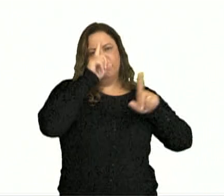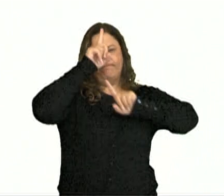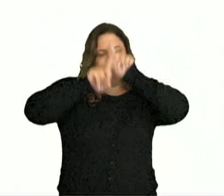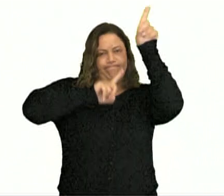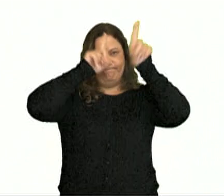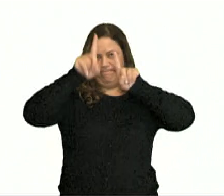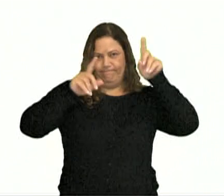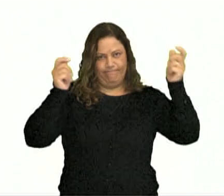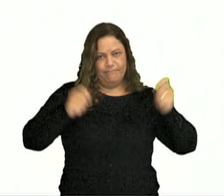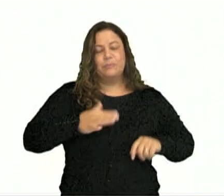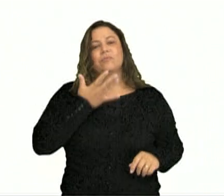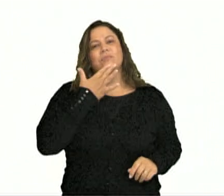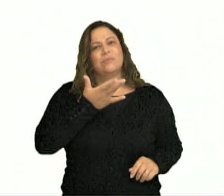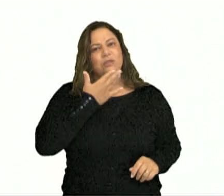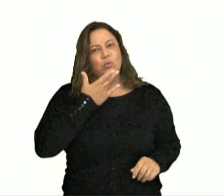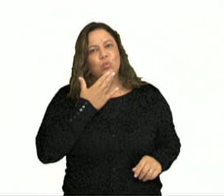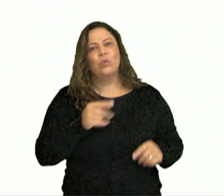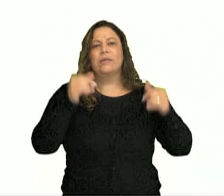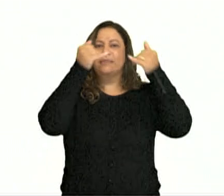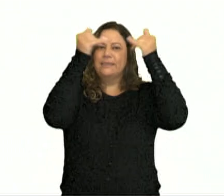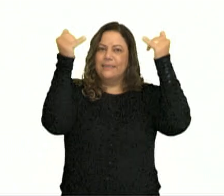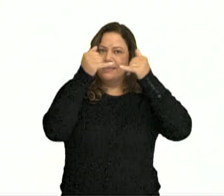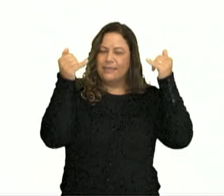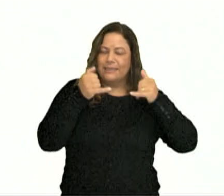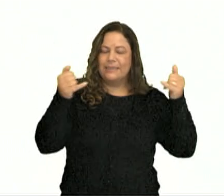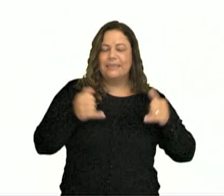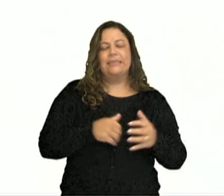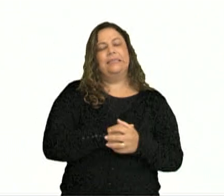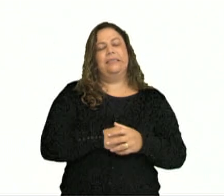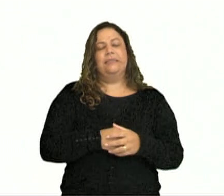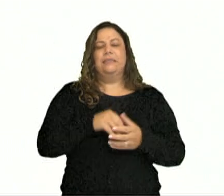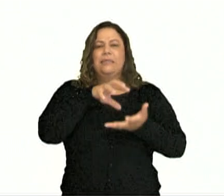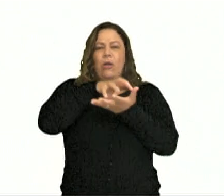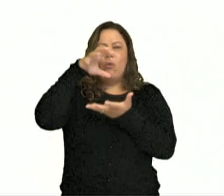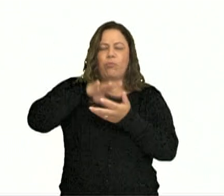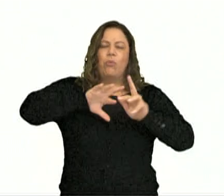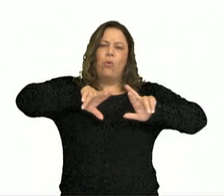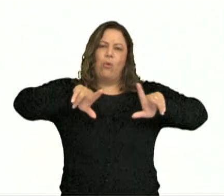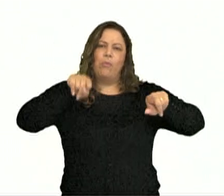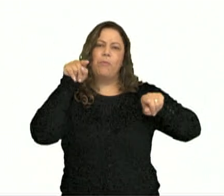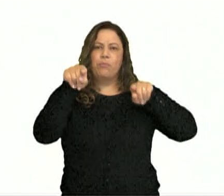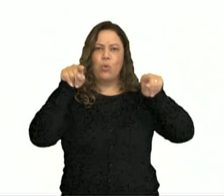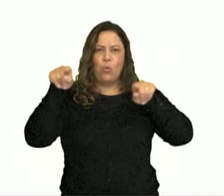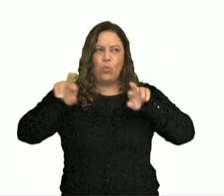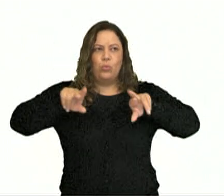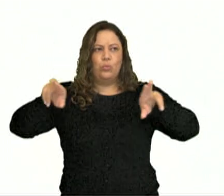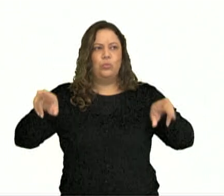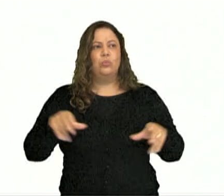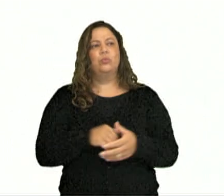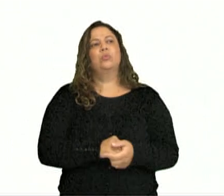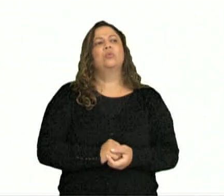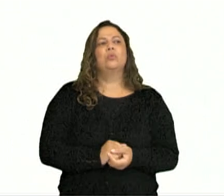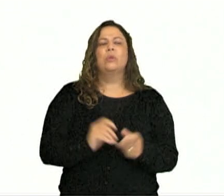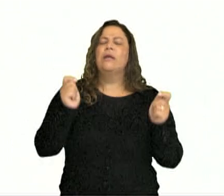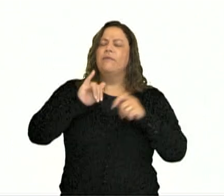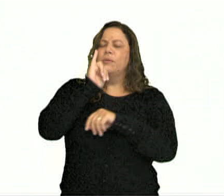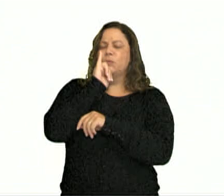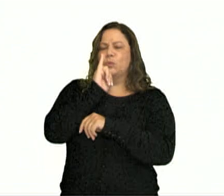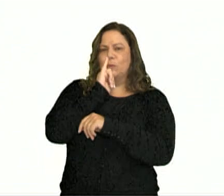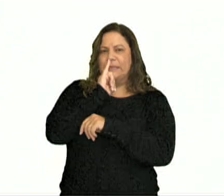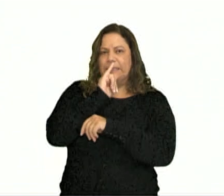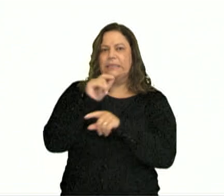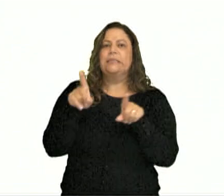quê? Cores, linhas, formas, pontos. E vimos um exemplo de composição